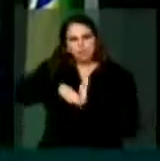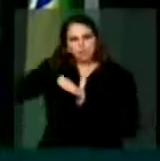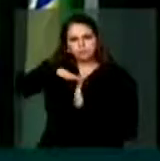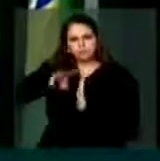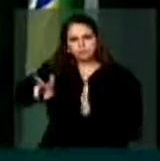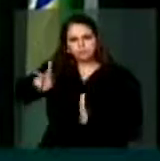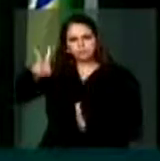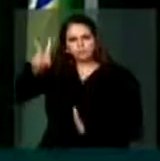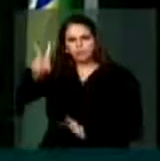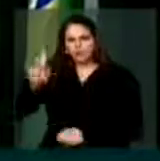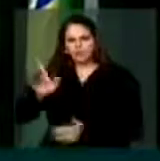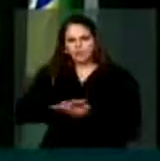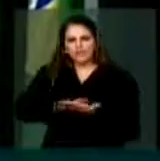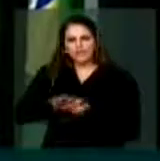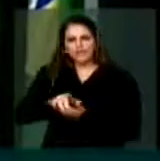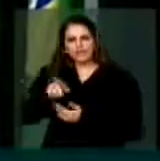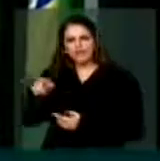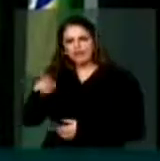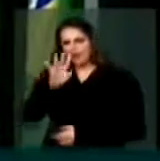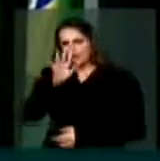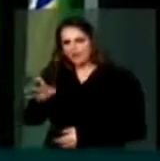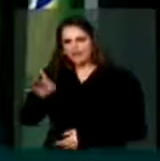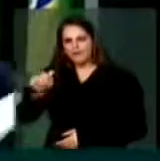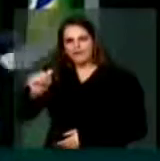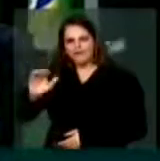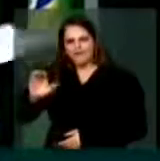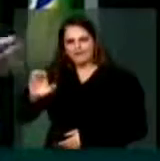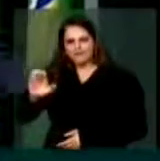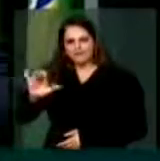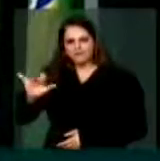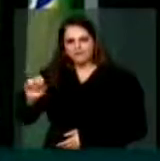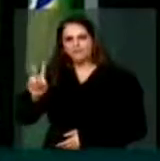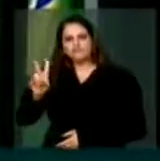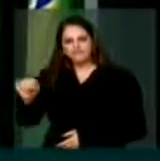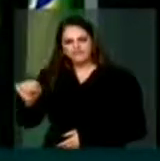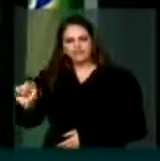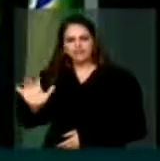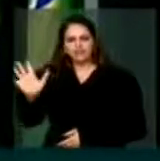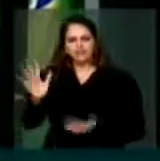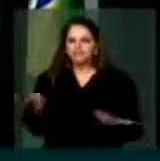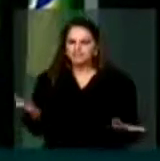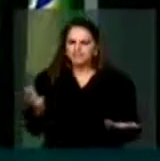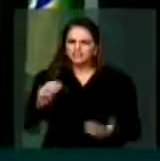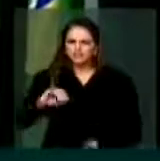Neves. Assistimos o aumento dos juros nessa semana para